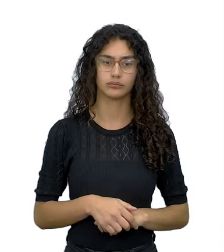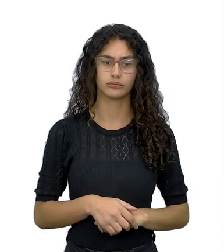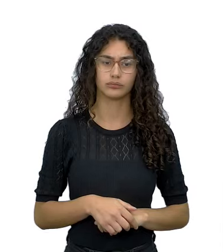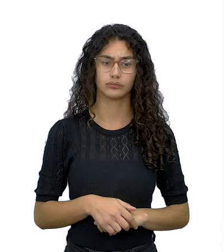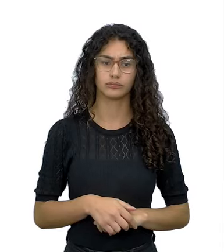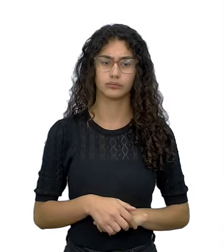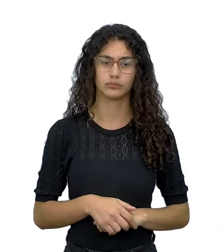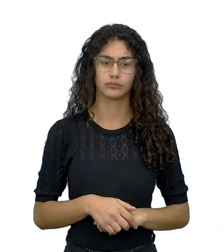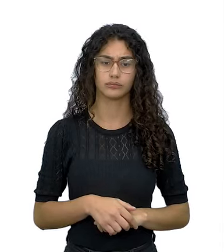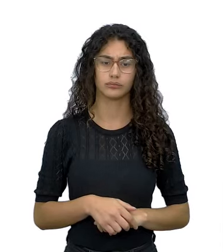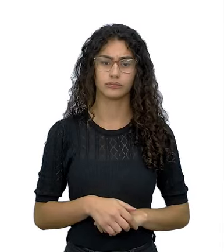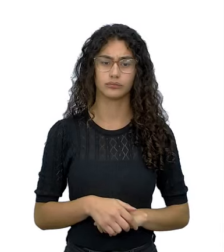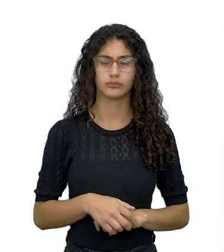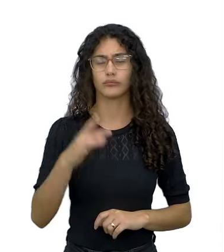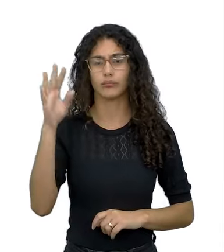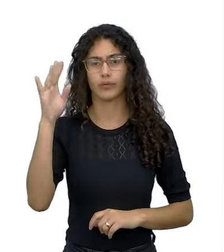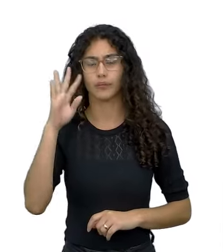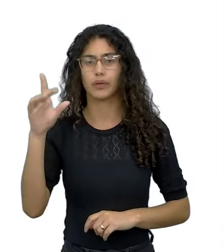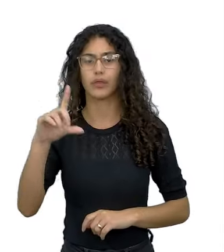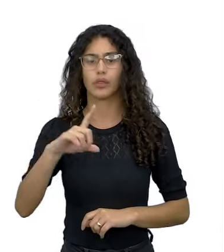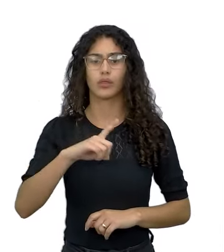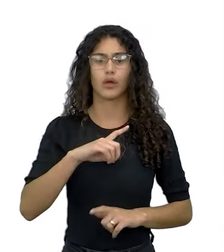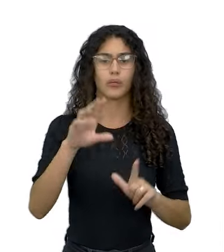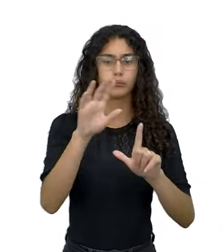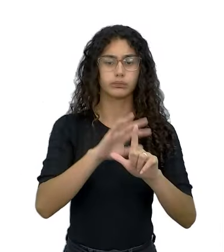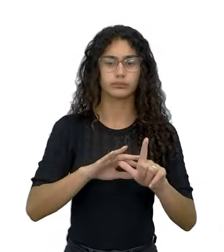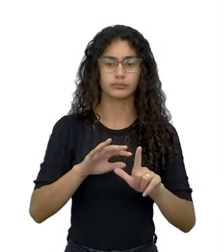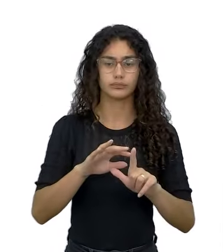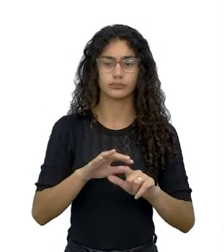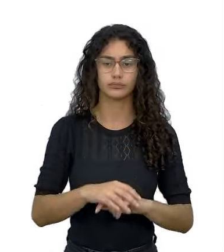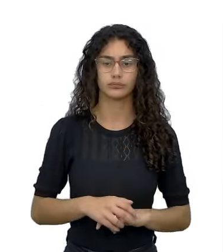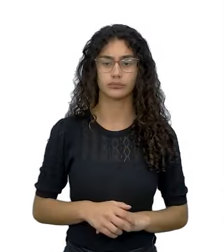Reflexões acerca da compreensão leitura para engajar